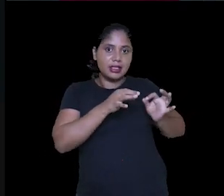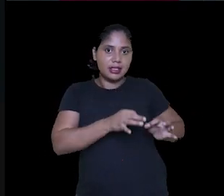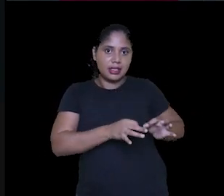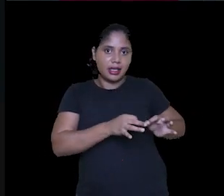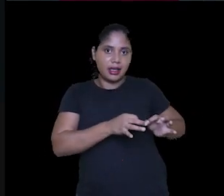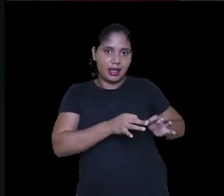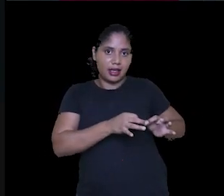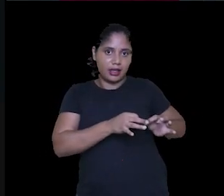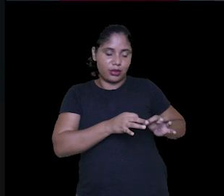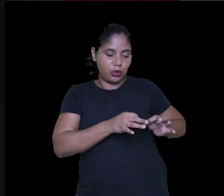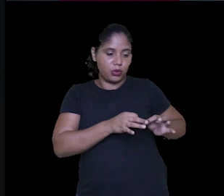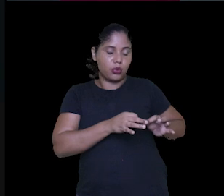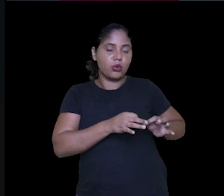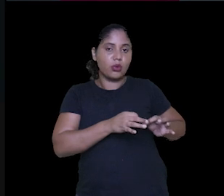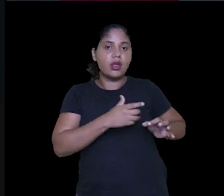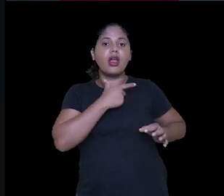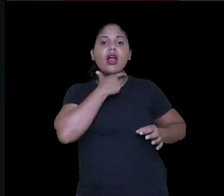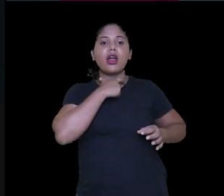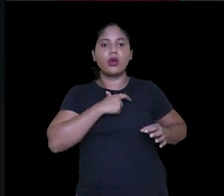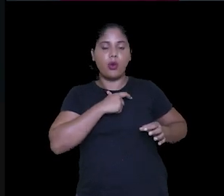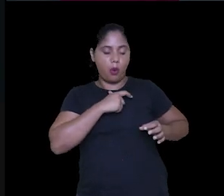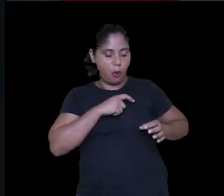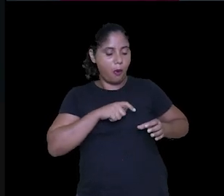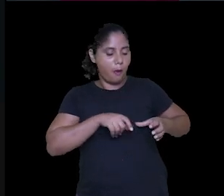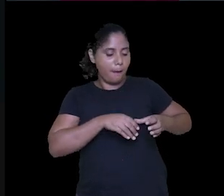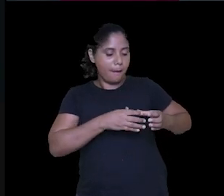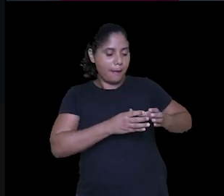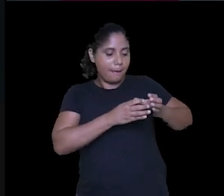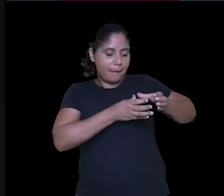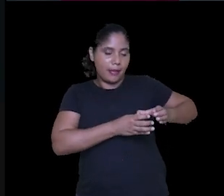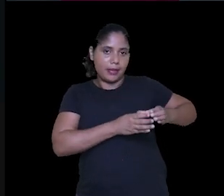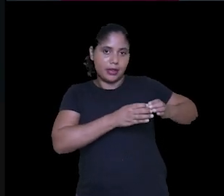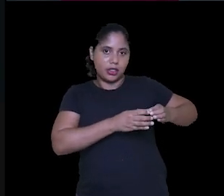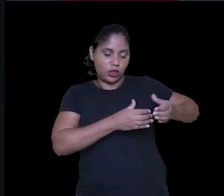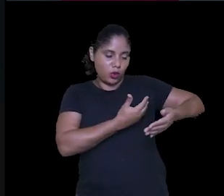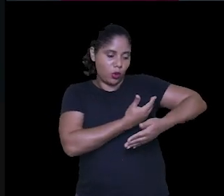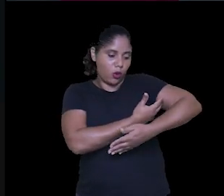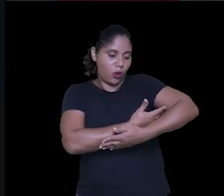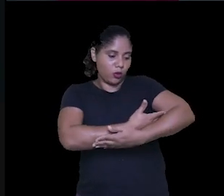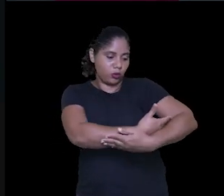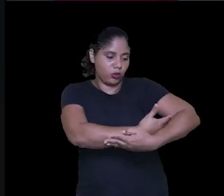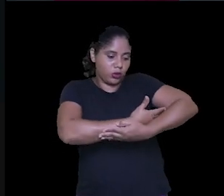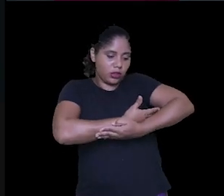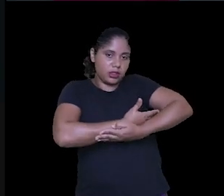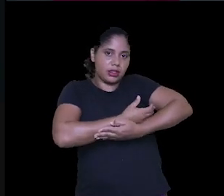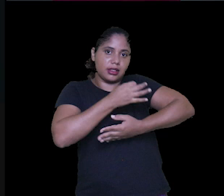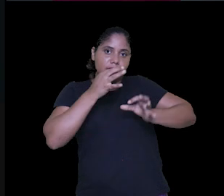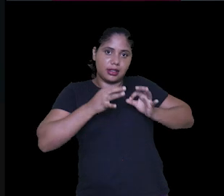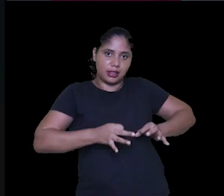de alívio. Então, aliviou o desconforto para a ordenha, coloca o bebê para mamar.